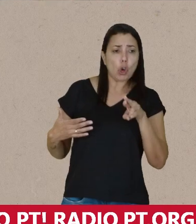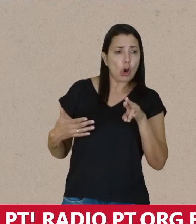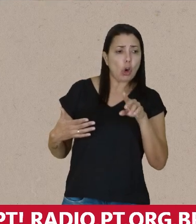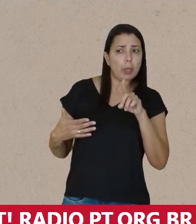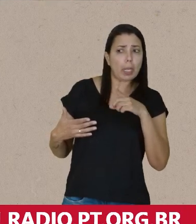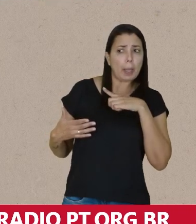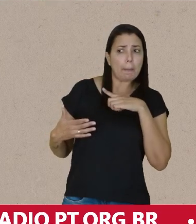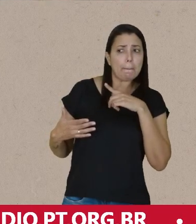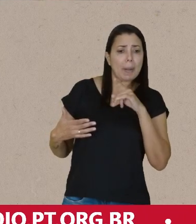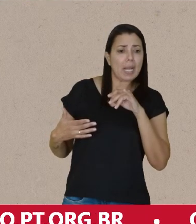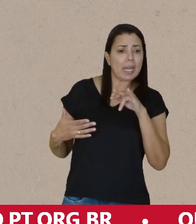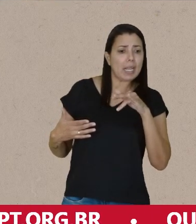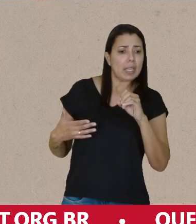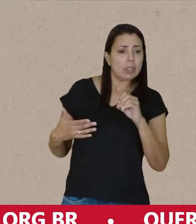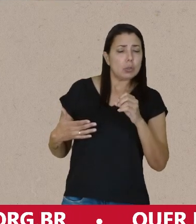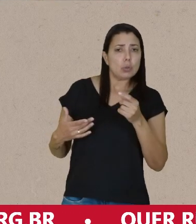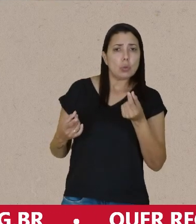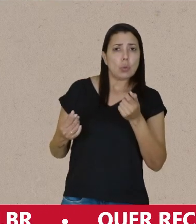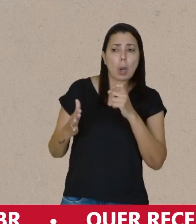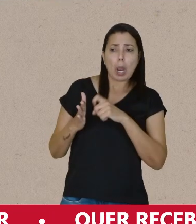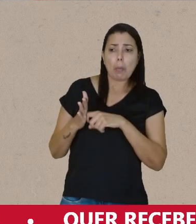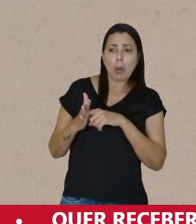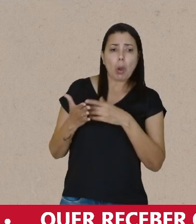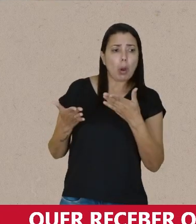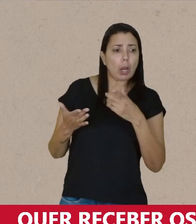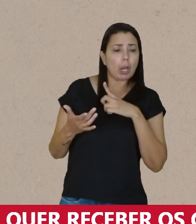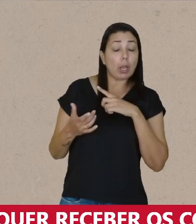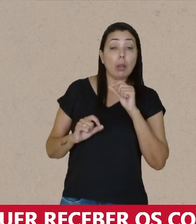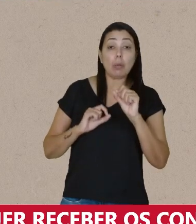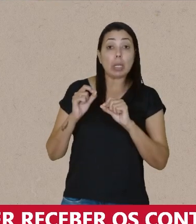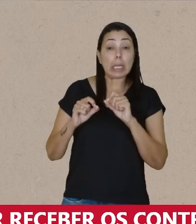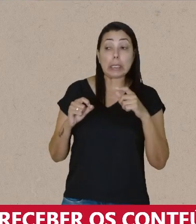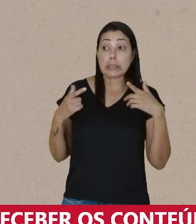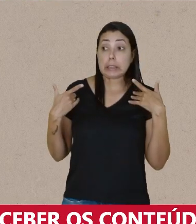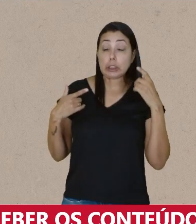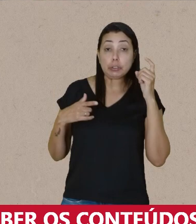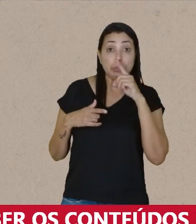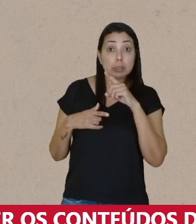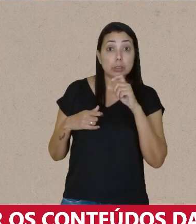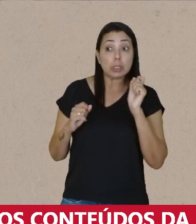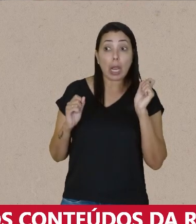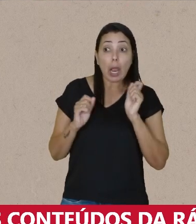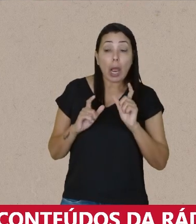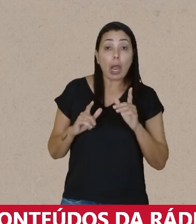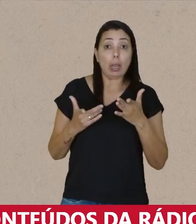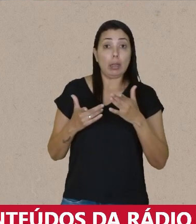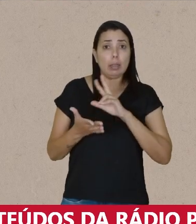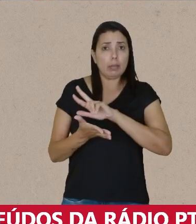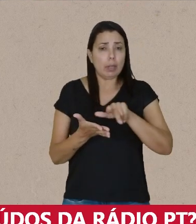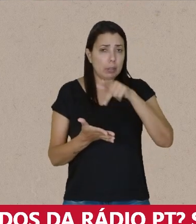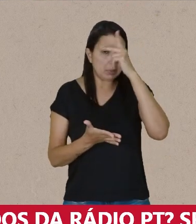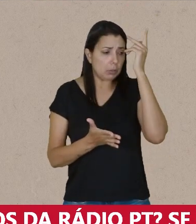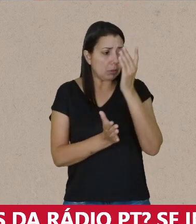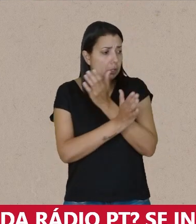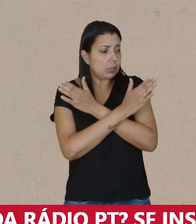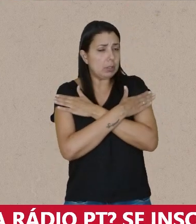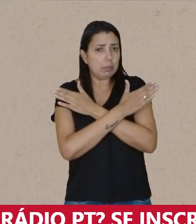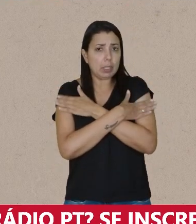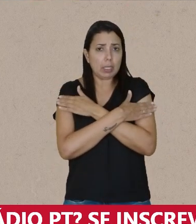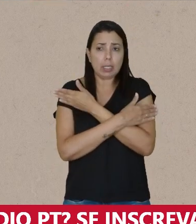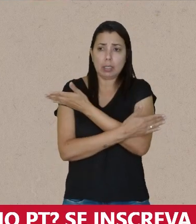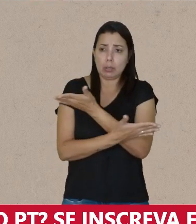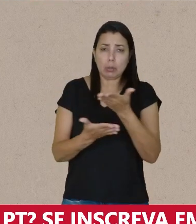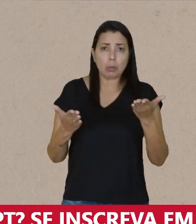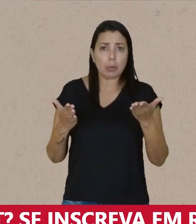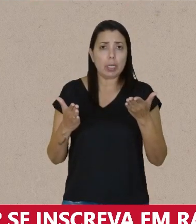negócio de paraíso fiscal, por que é absolutamente escandaloso num país com milhões e milhões de desempregados, com